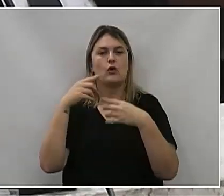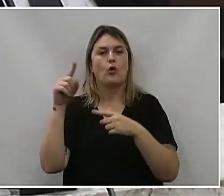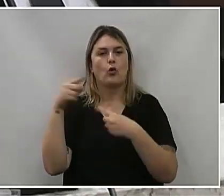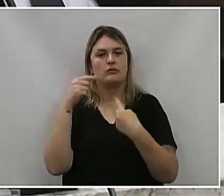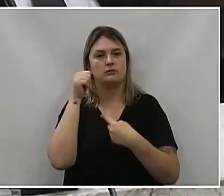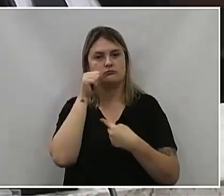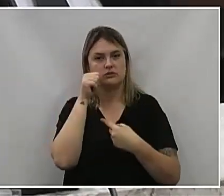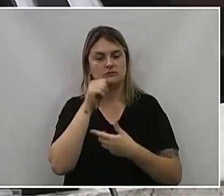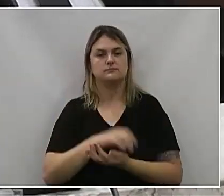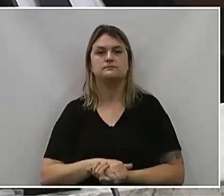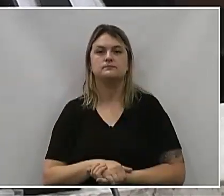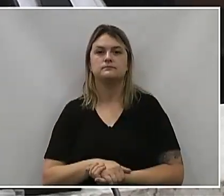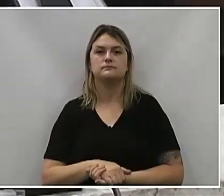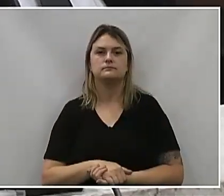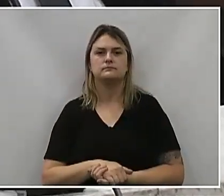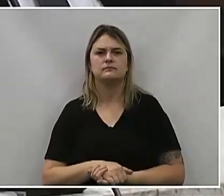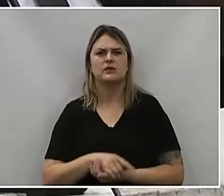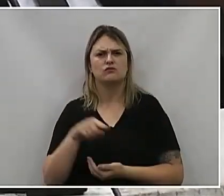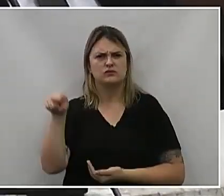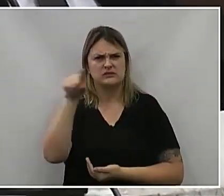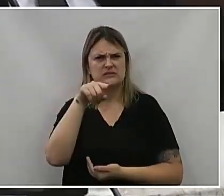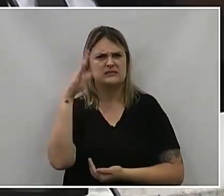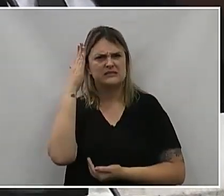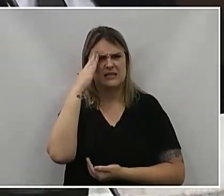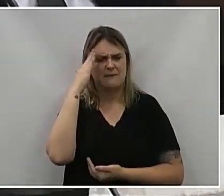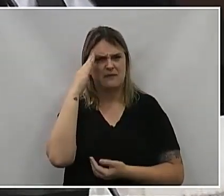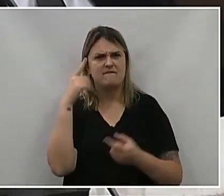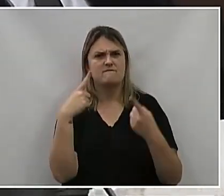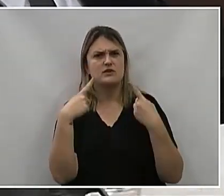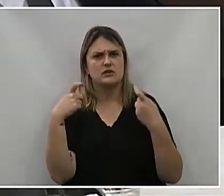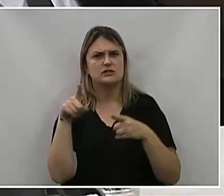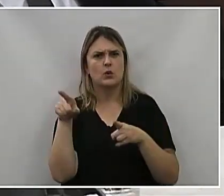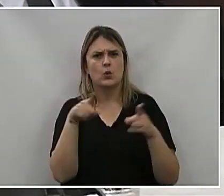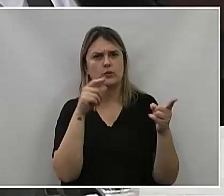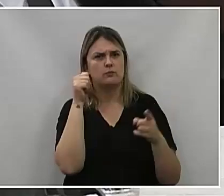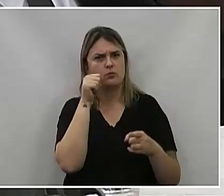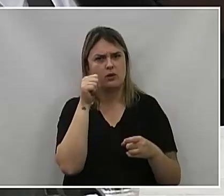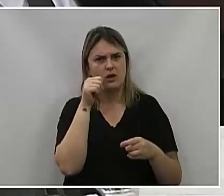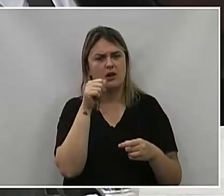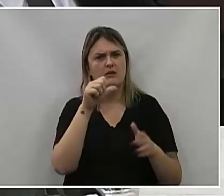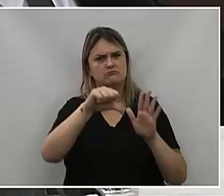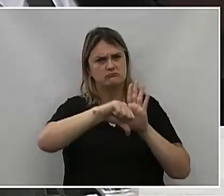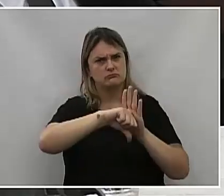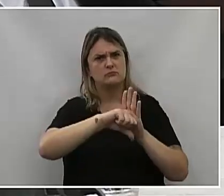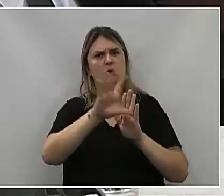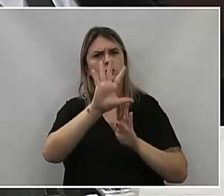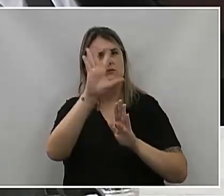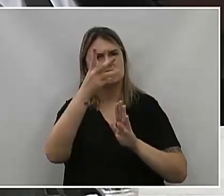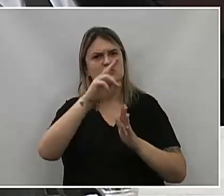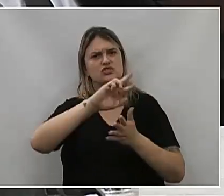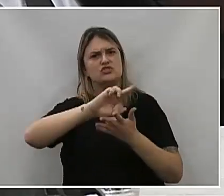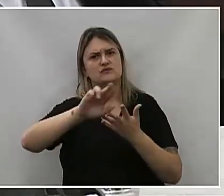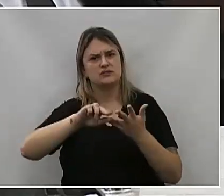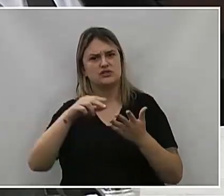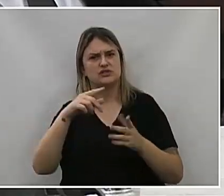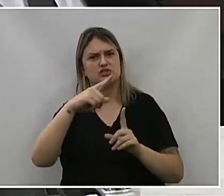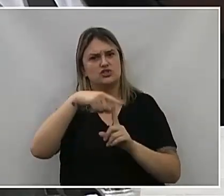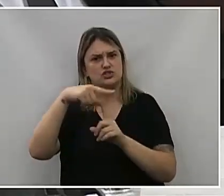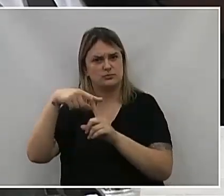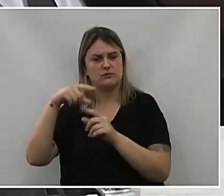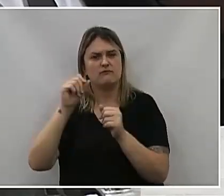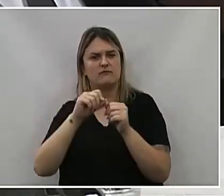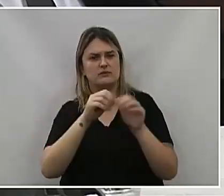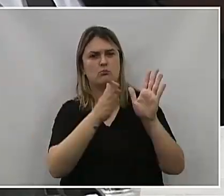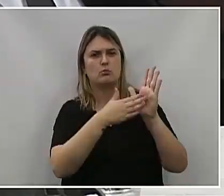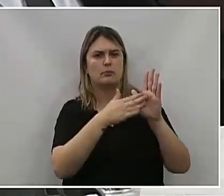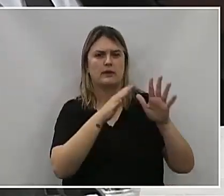mulheres. Todo mundo sabe que violência contra as mulheres é crime, que ela acontece de diferentes maneiras. Fazem